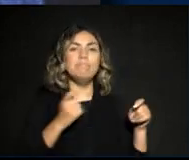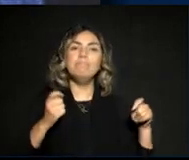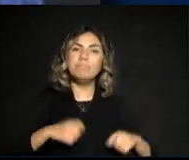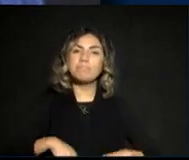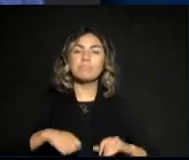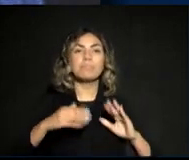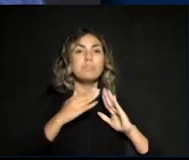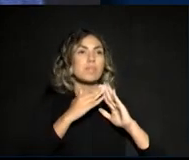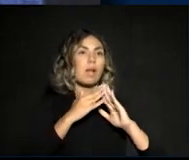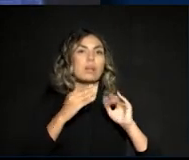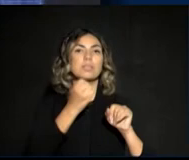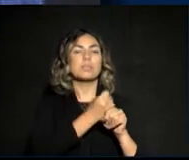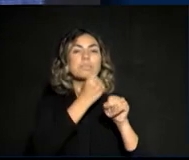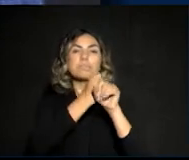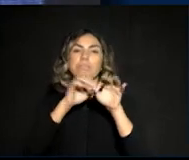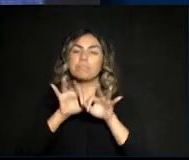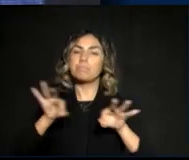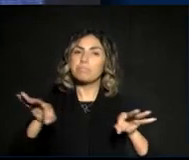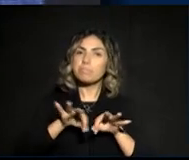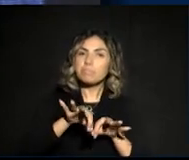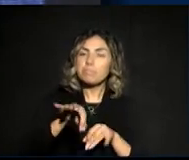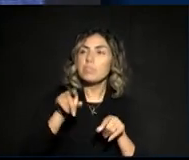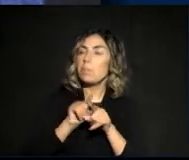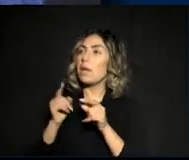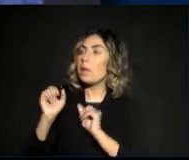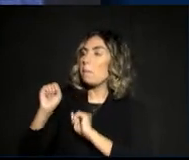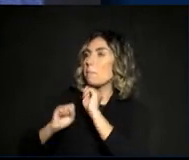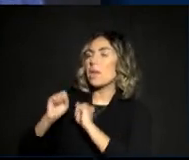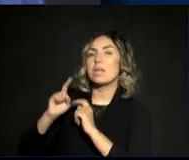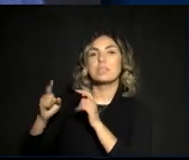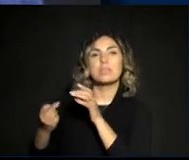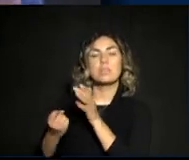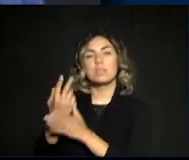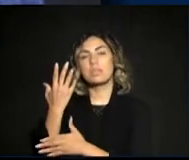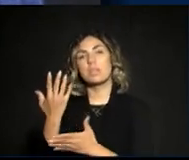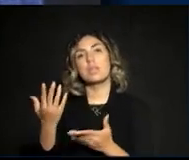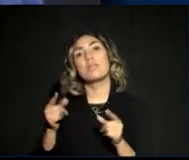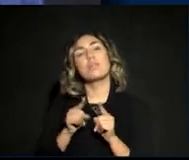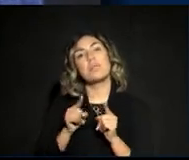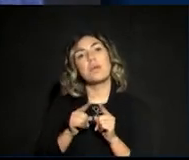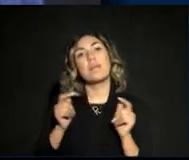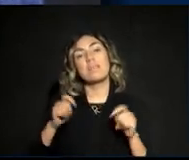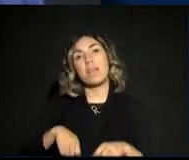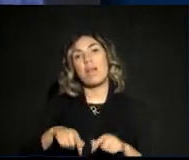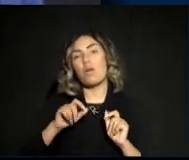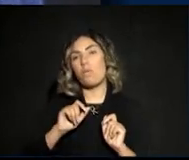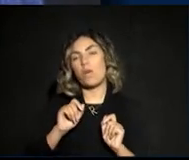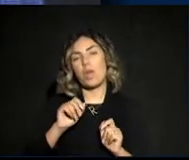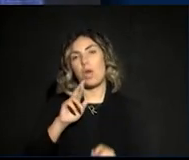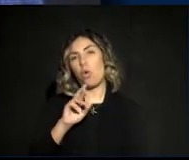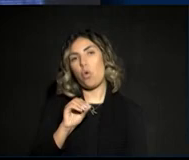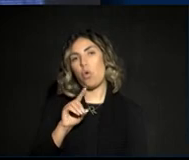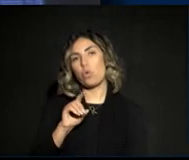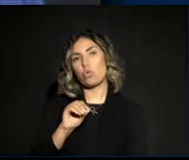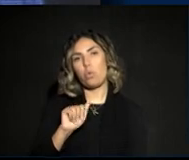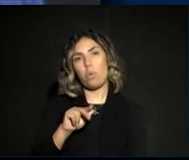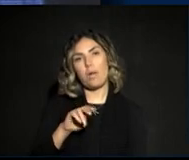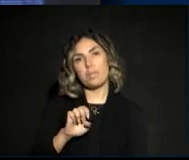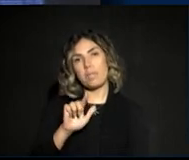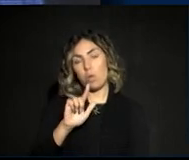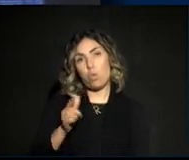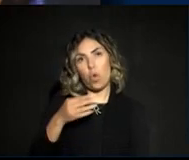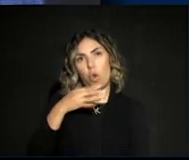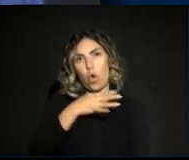habitação de interesse social habitação de médio padrão Empreendimentos comerciais nova nem falar que dá para terminar o Rodoanel se é lógico a gente vai